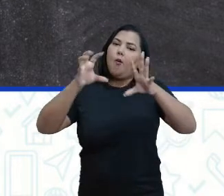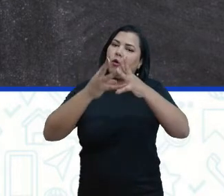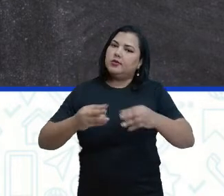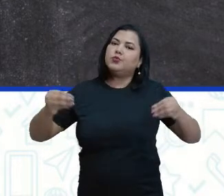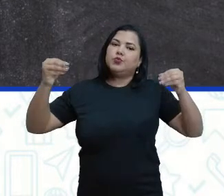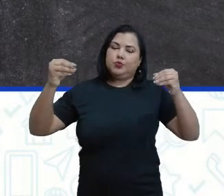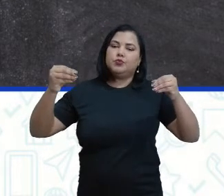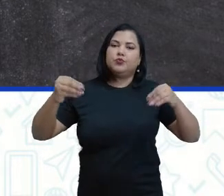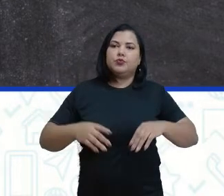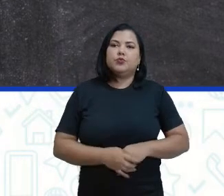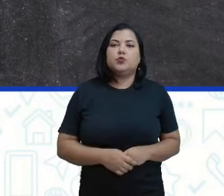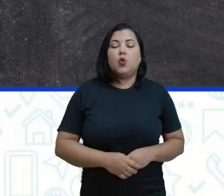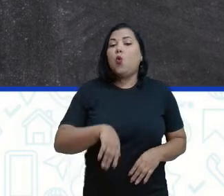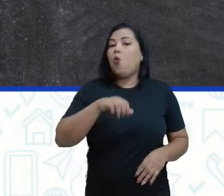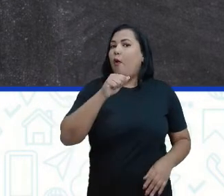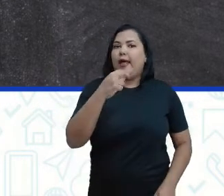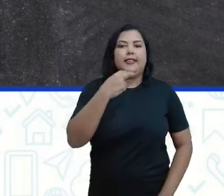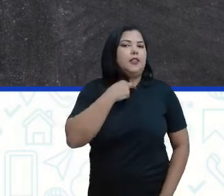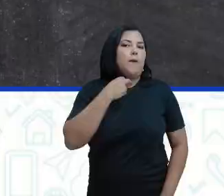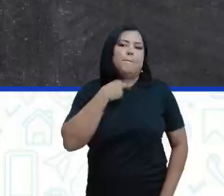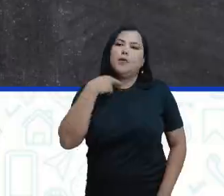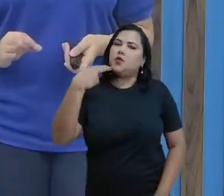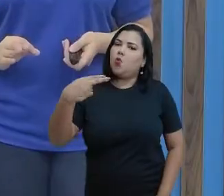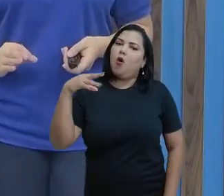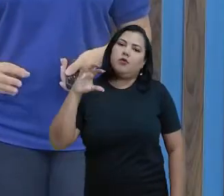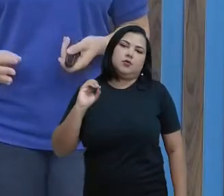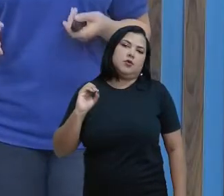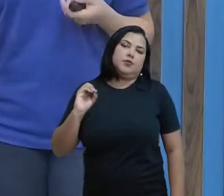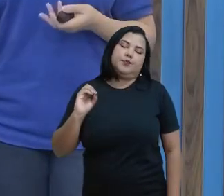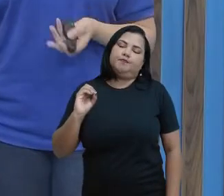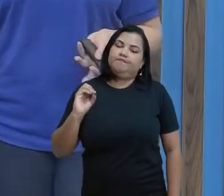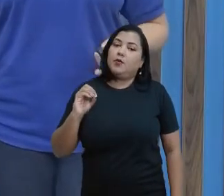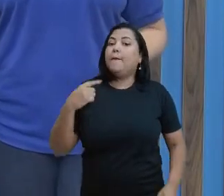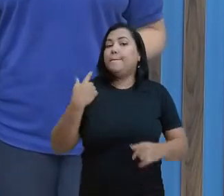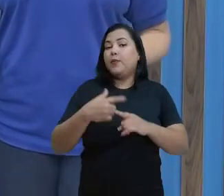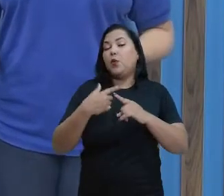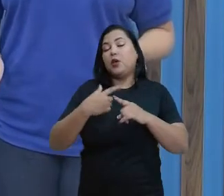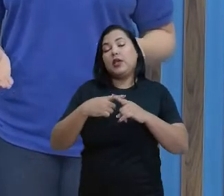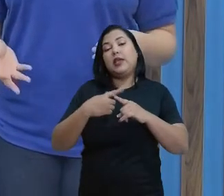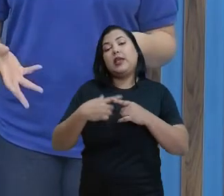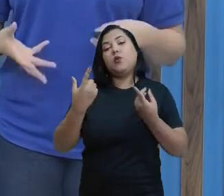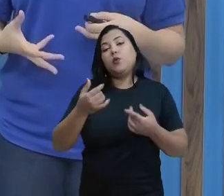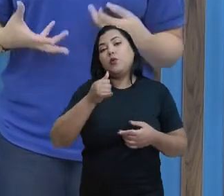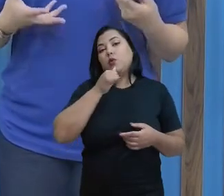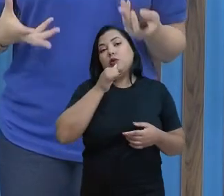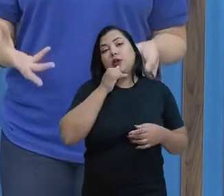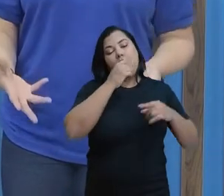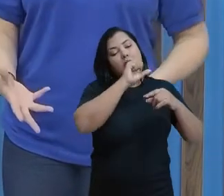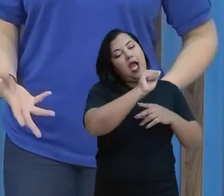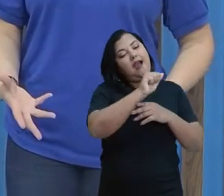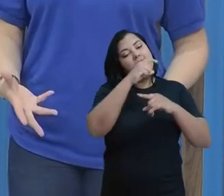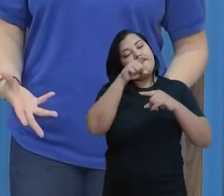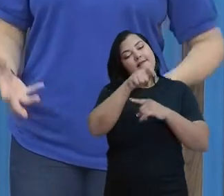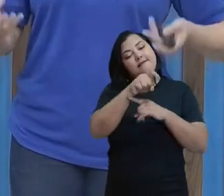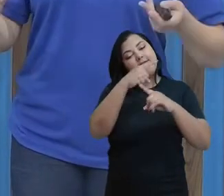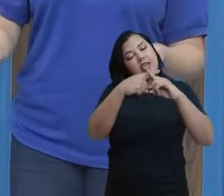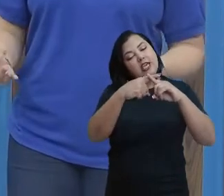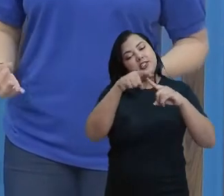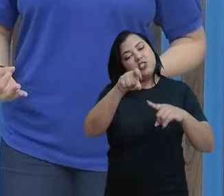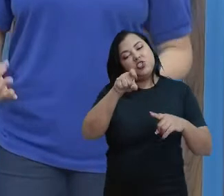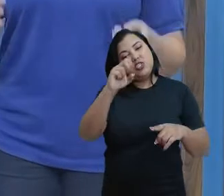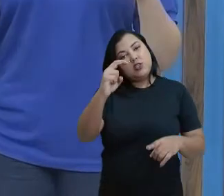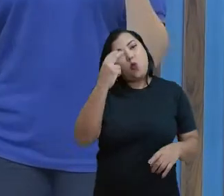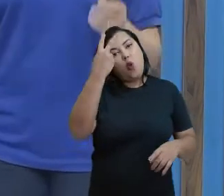certo? Esse a não pode ser zero, porque ele multiplica o x quadrado, que é o que faz com que a gente chame